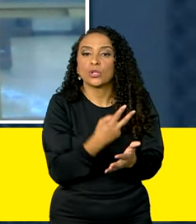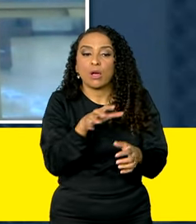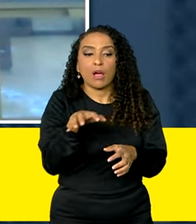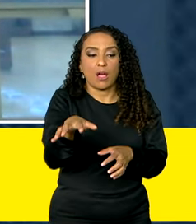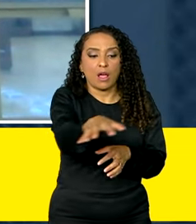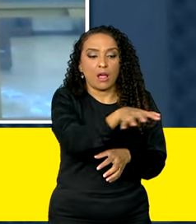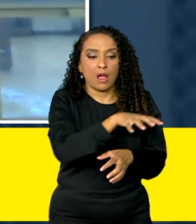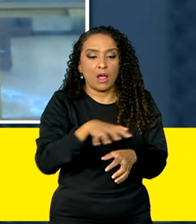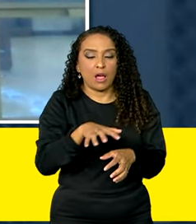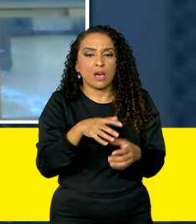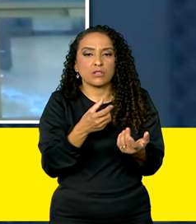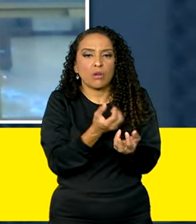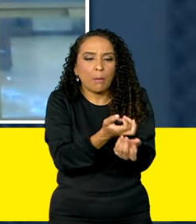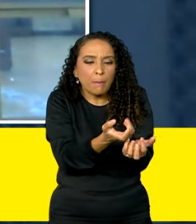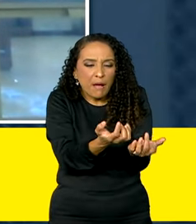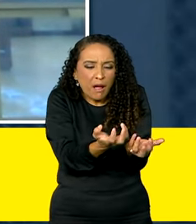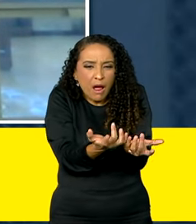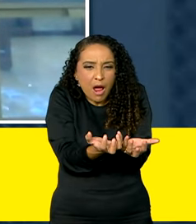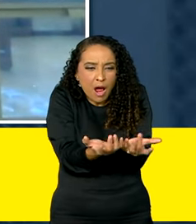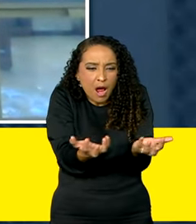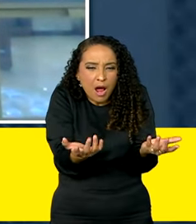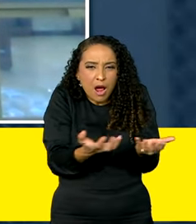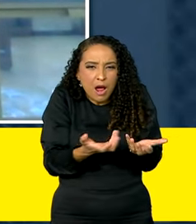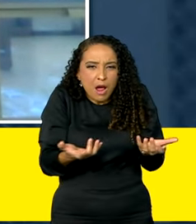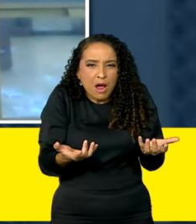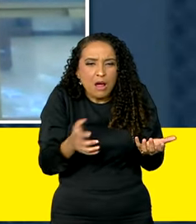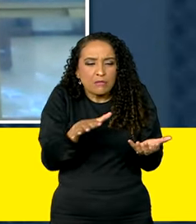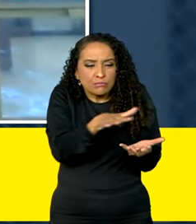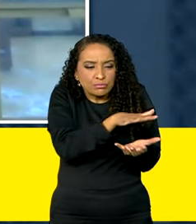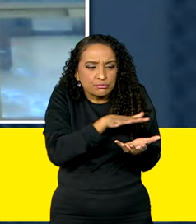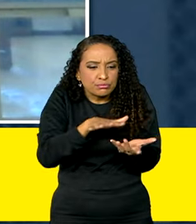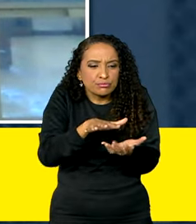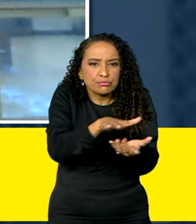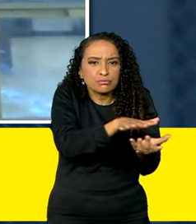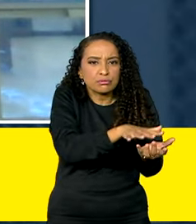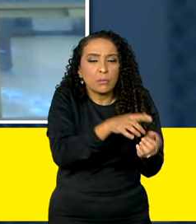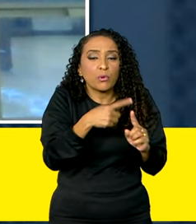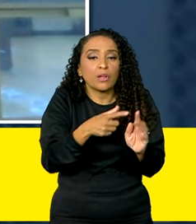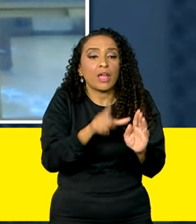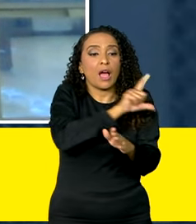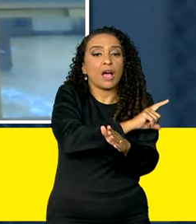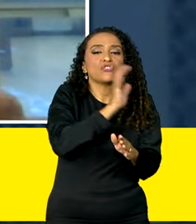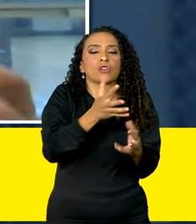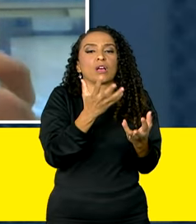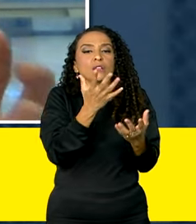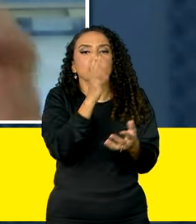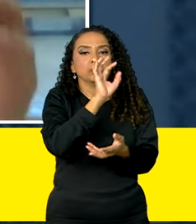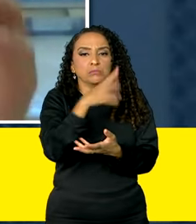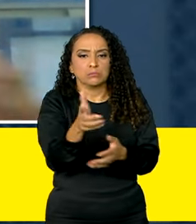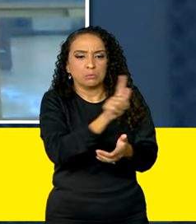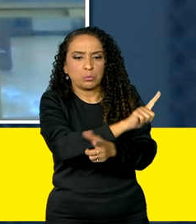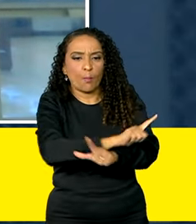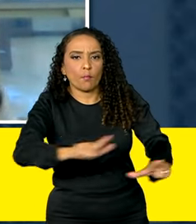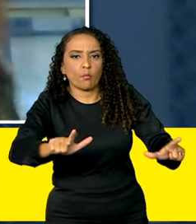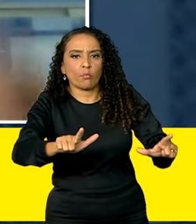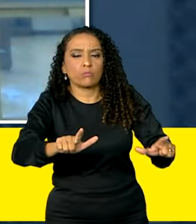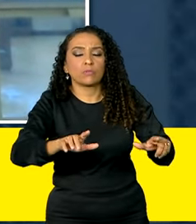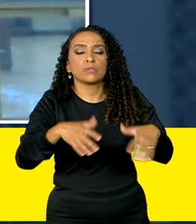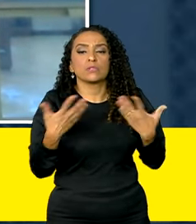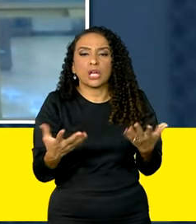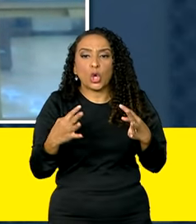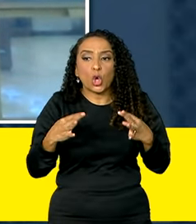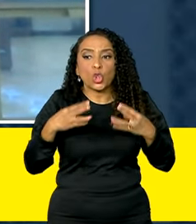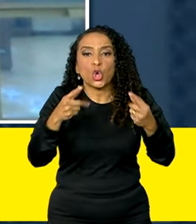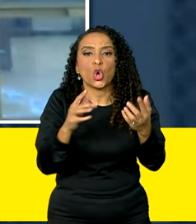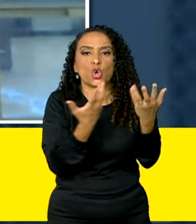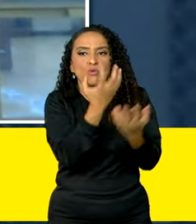área de pasto, né? Em áreas já desmatadas, né? Então, isso não quer dizer que todo esse